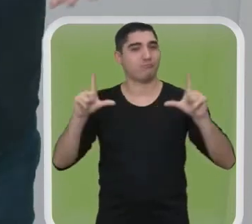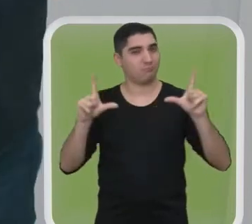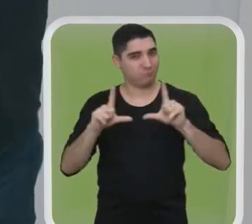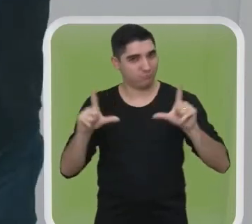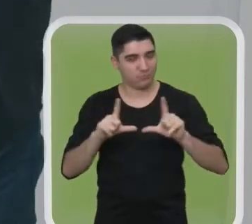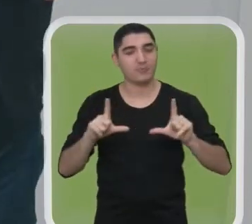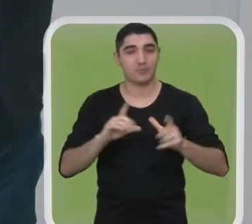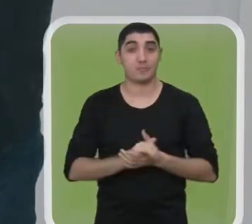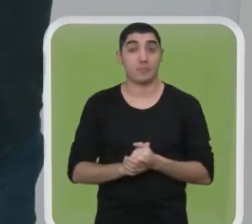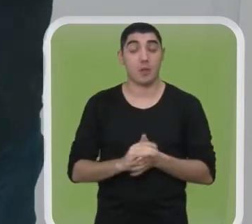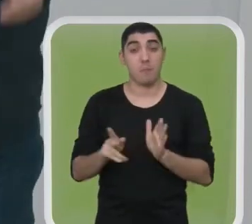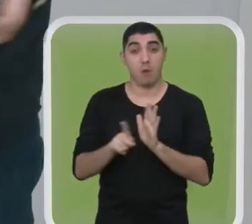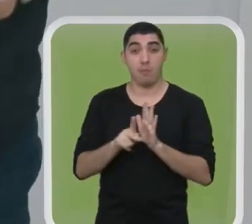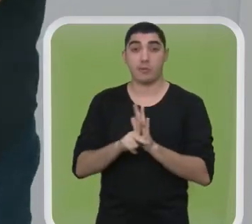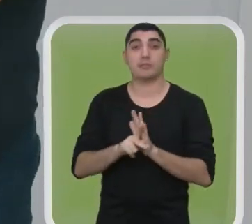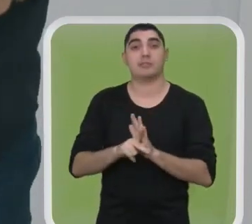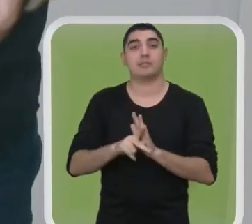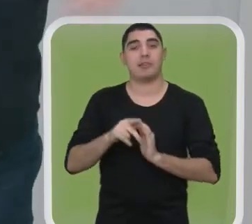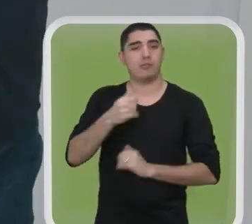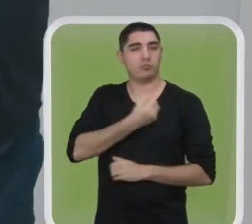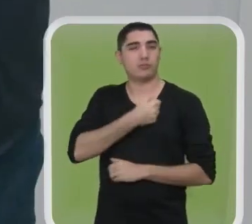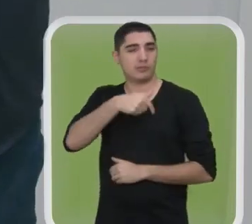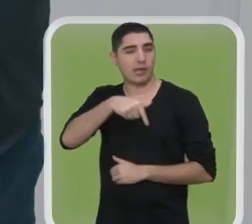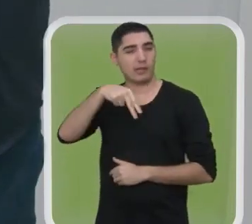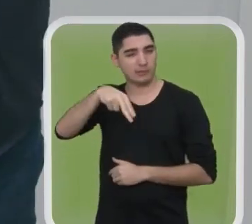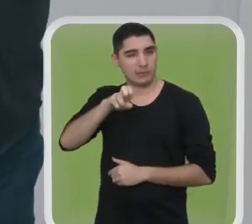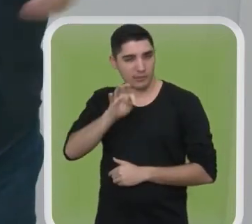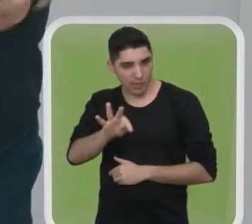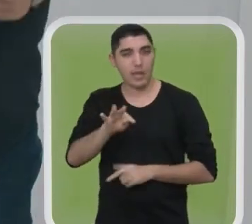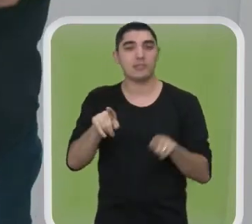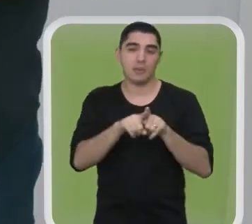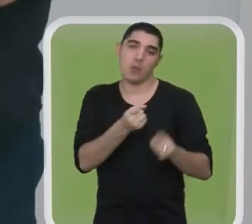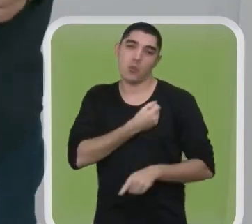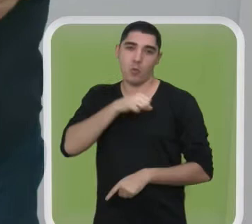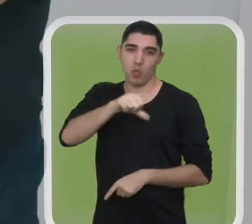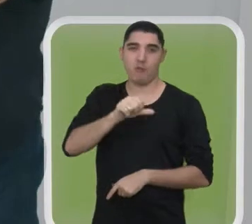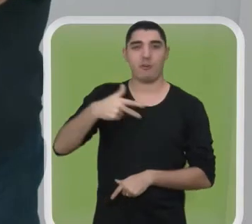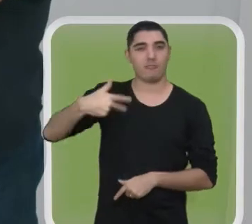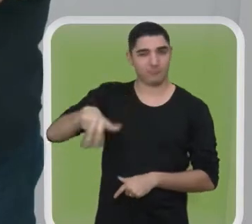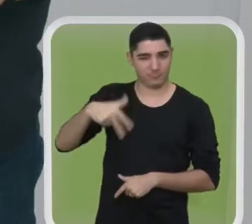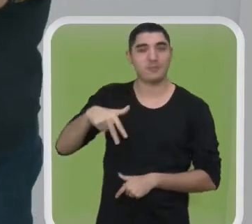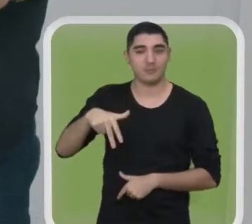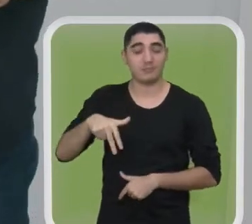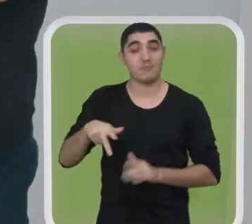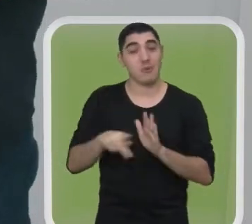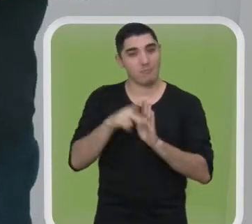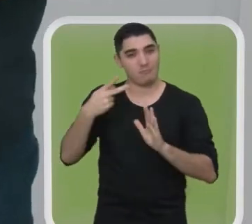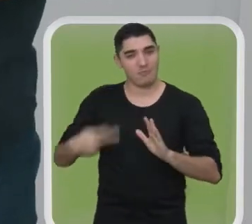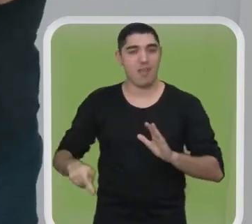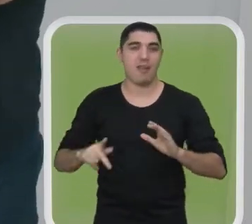pelo canal 7 da NET, 9 da Vivo TV, além, é claro, da internet em